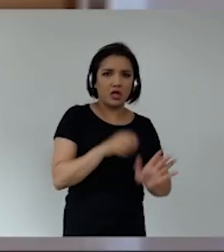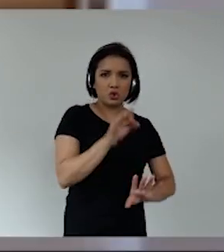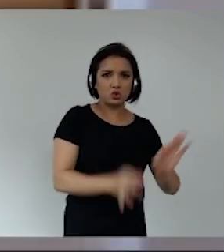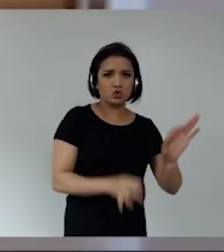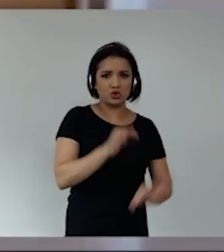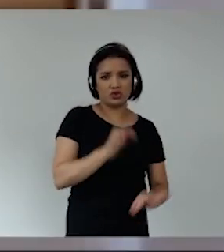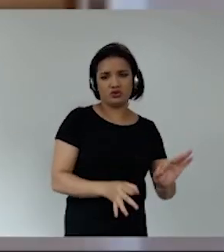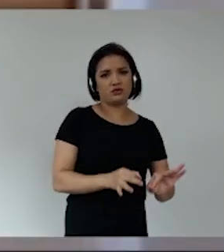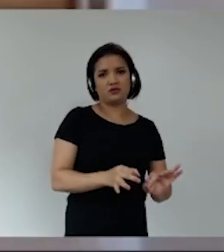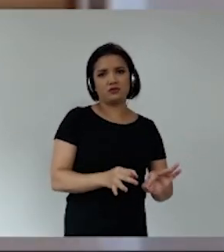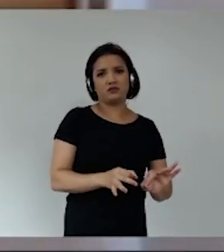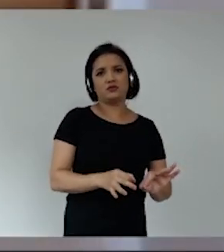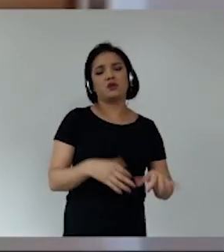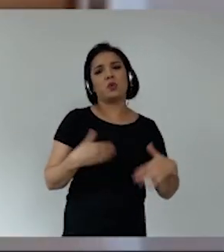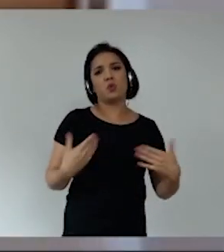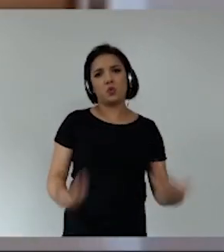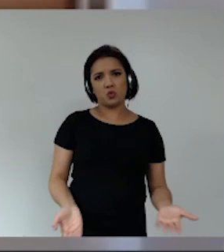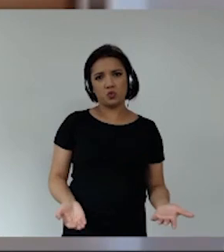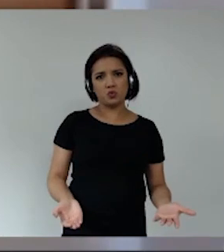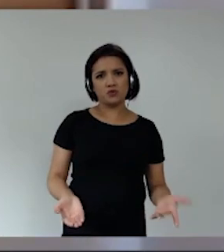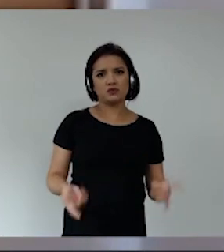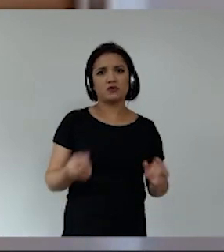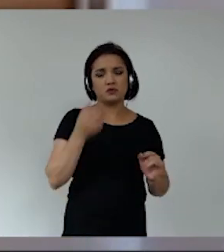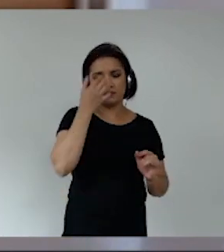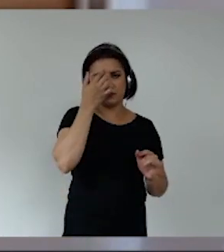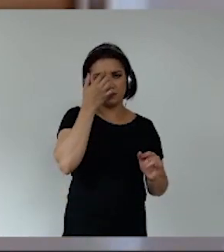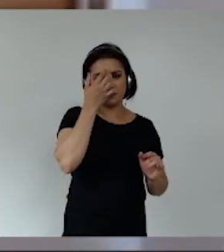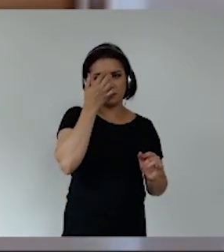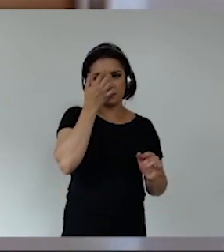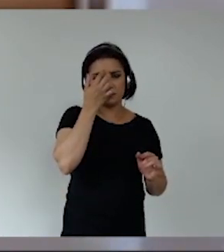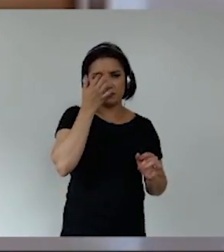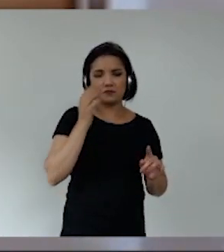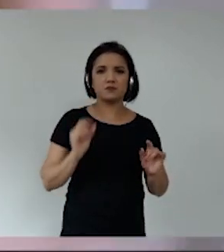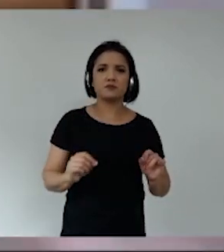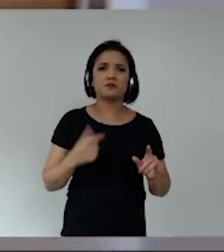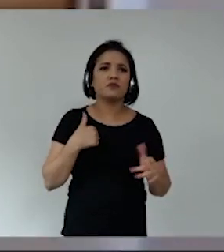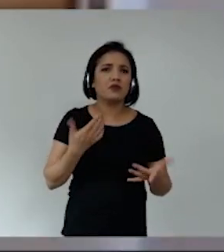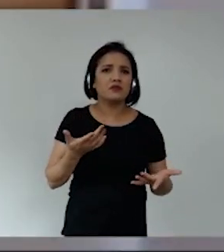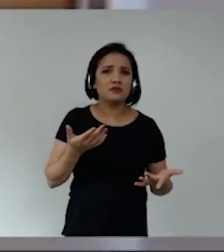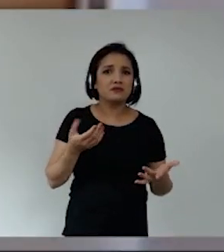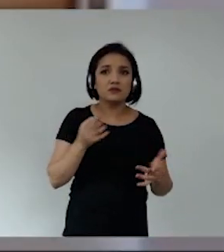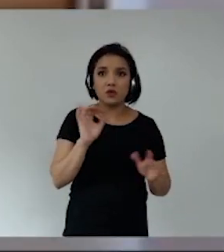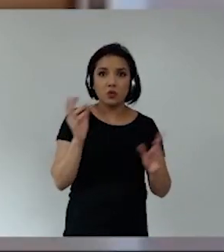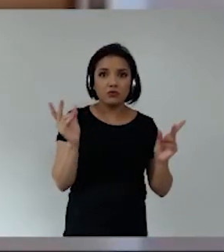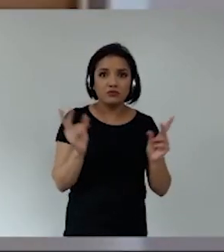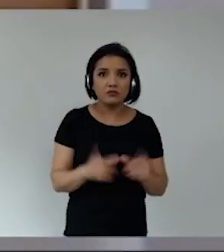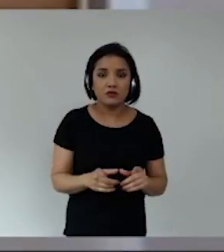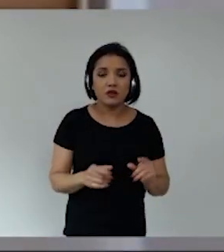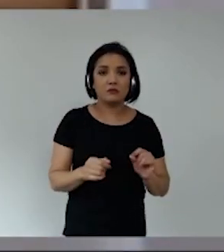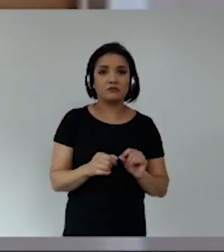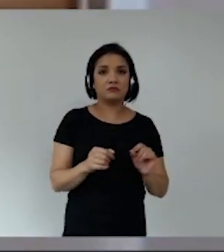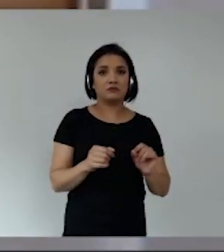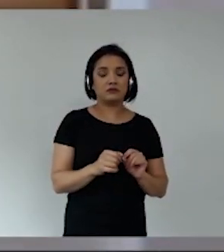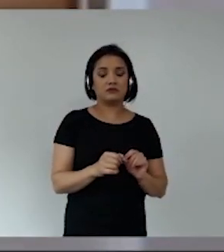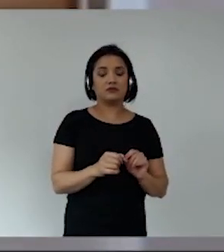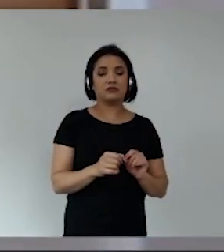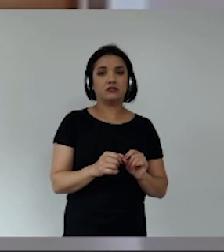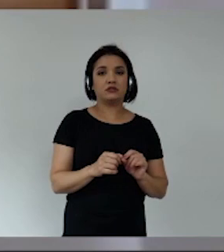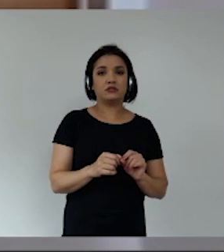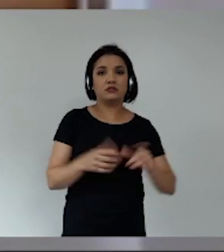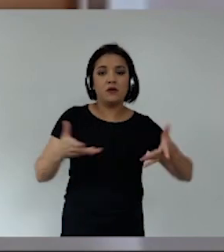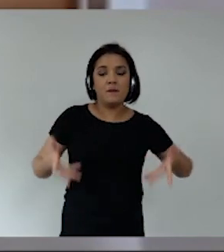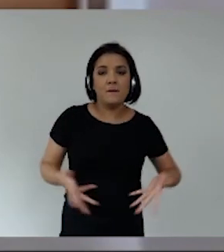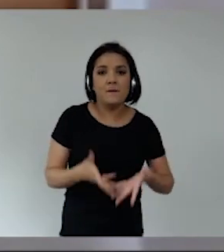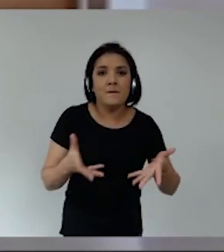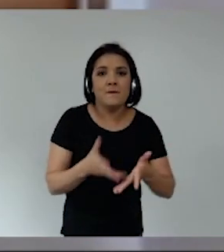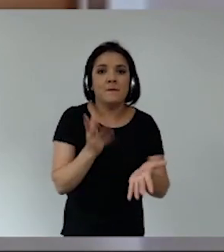bem colocou, a doutora Valéria vai bem colocar as questões relativas à mediação, e não sendo possível essa composição tão